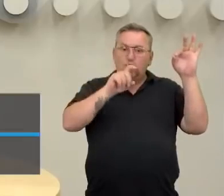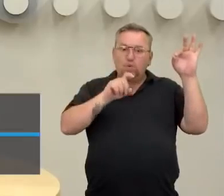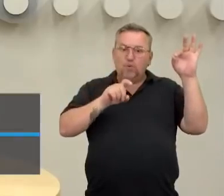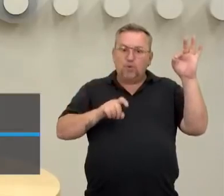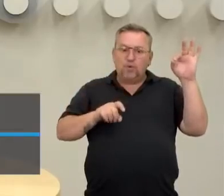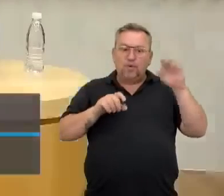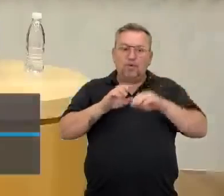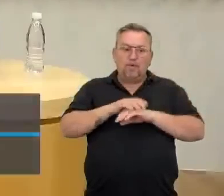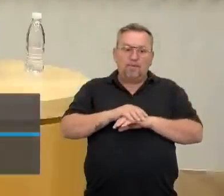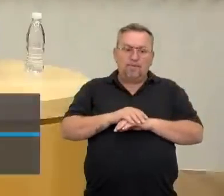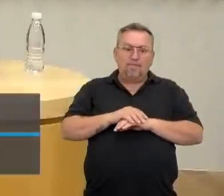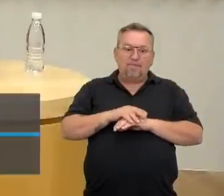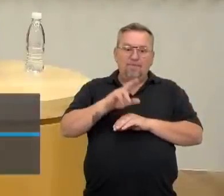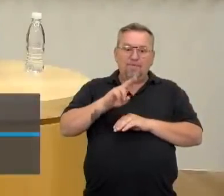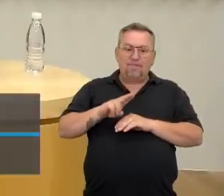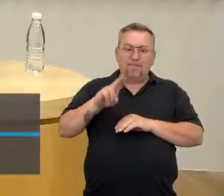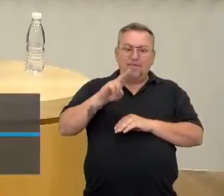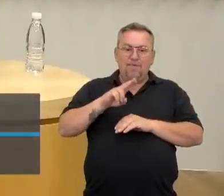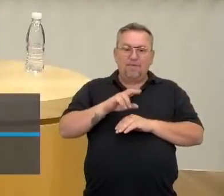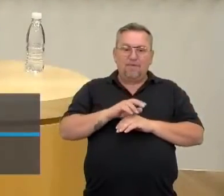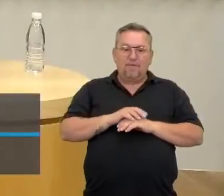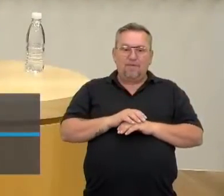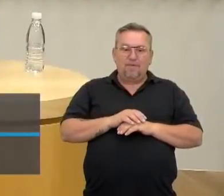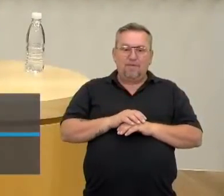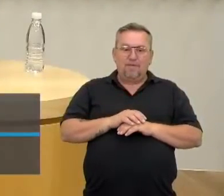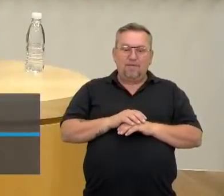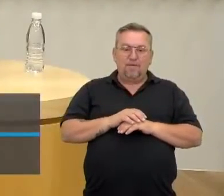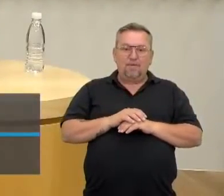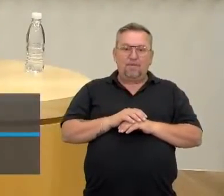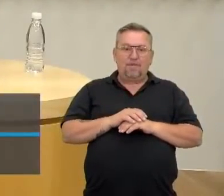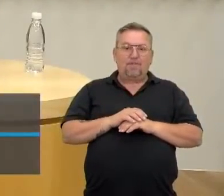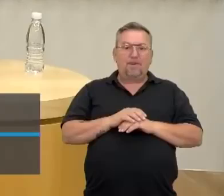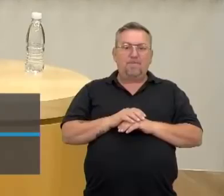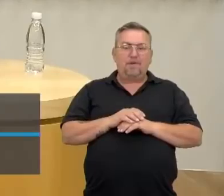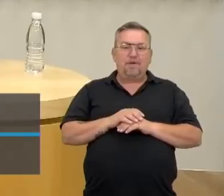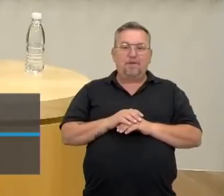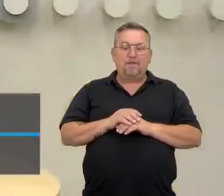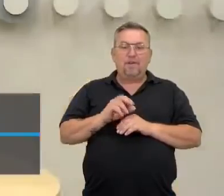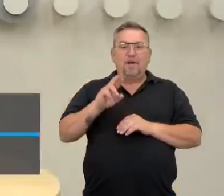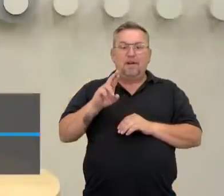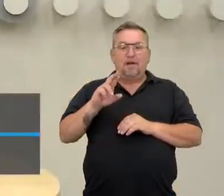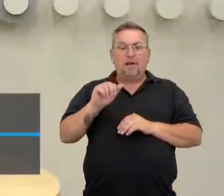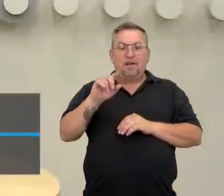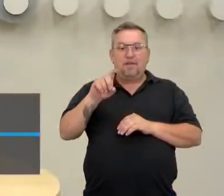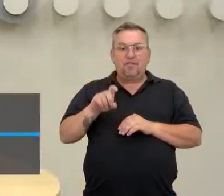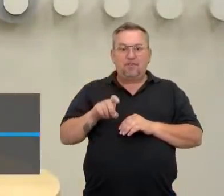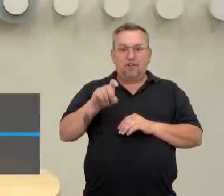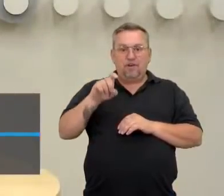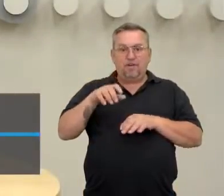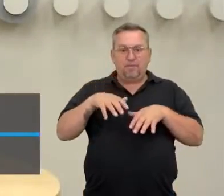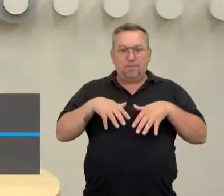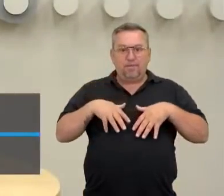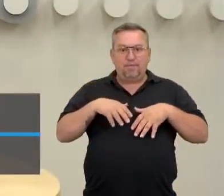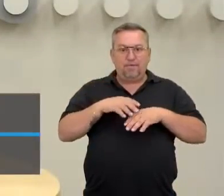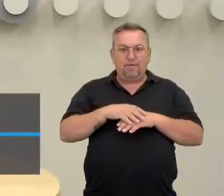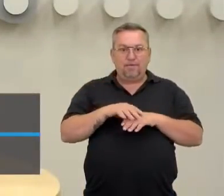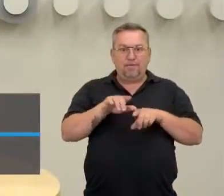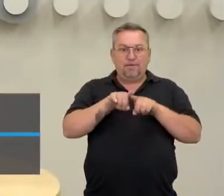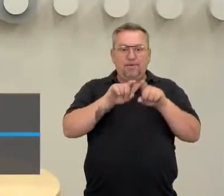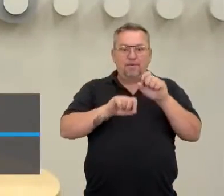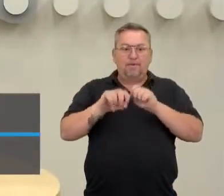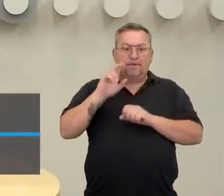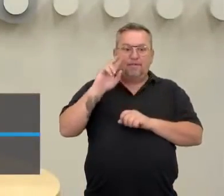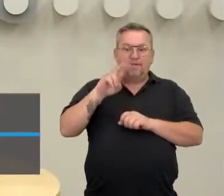acetato, que é a mesma folha que o pessoal usa para fazer chapa de pulmão, né? Sim. Aquela folha de acetato, por exemplo, ela é feito um